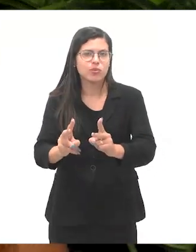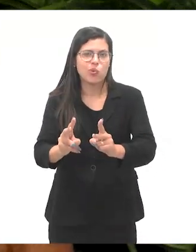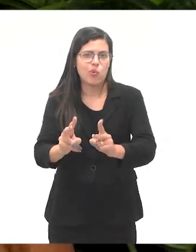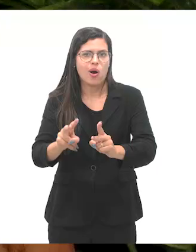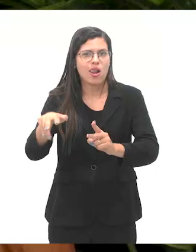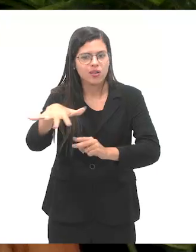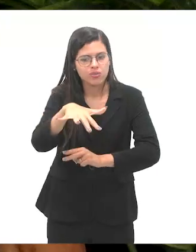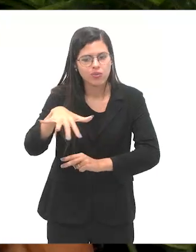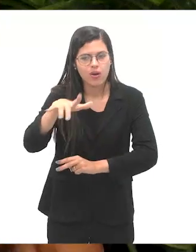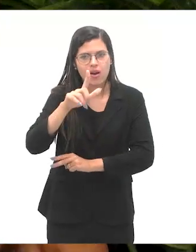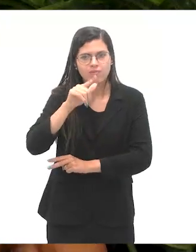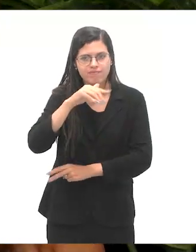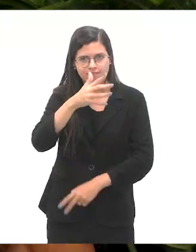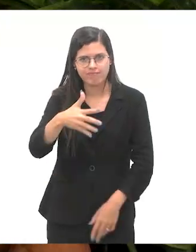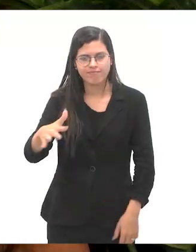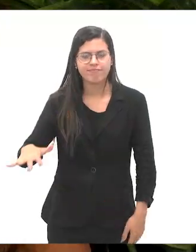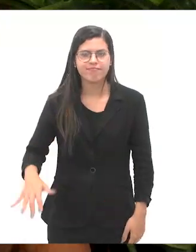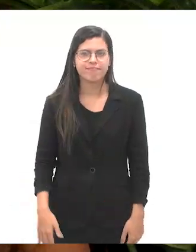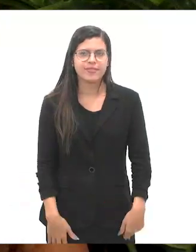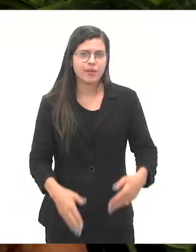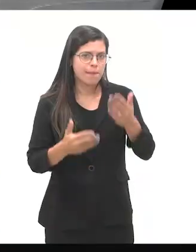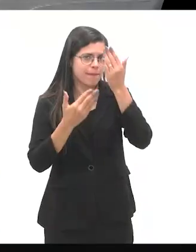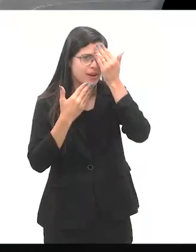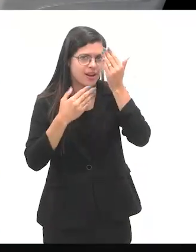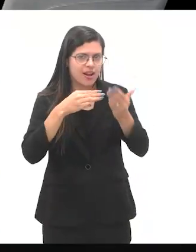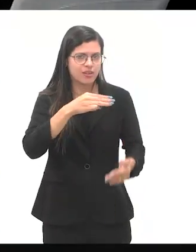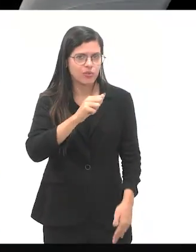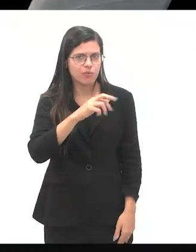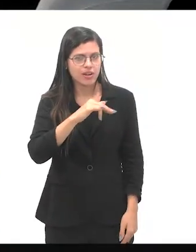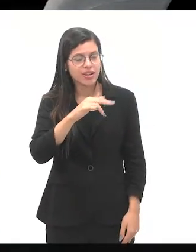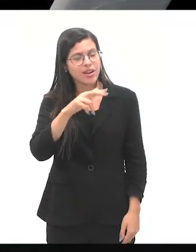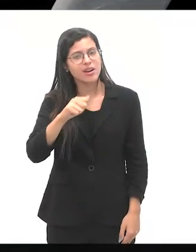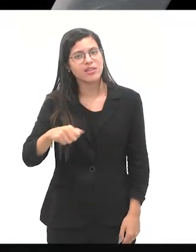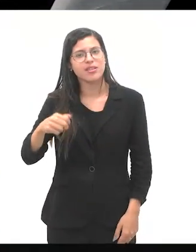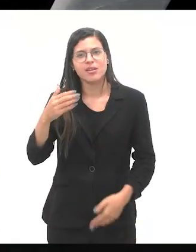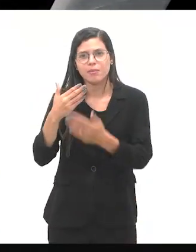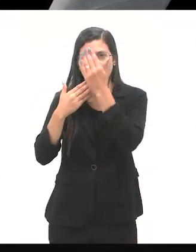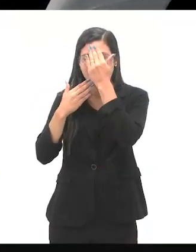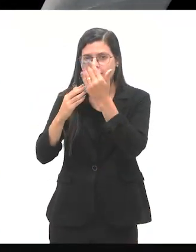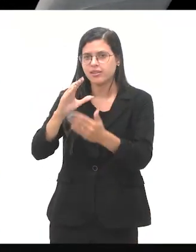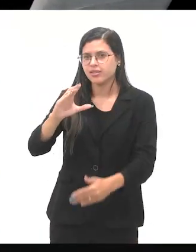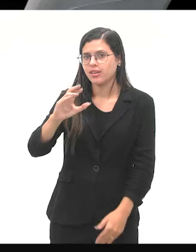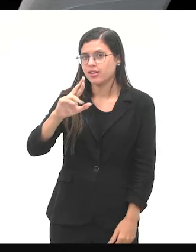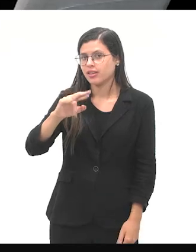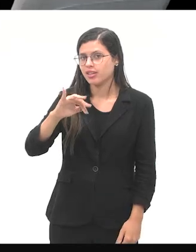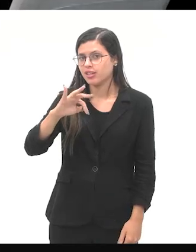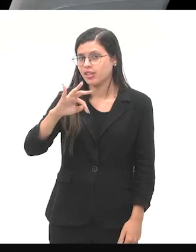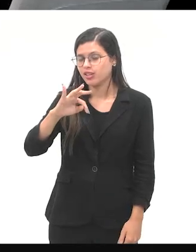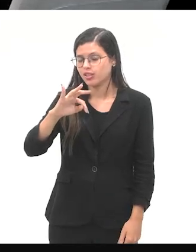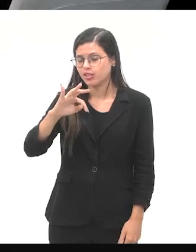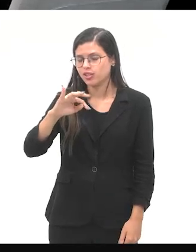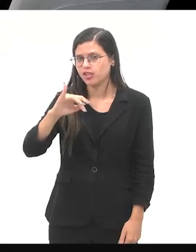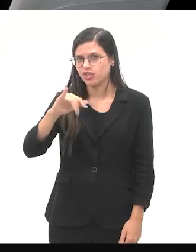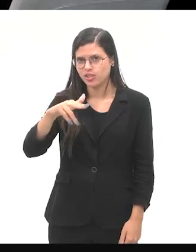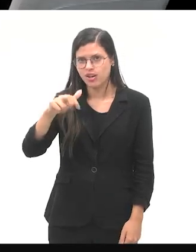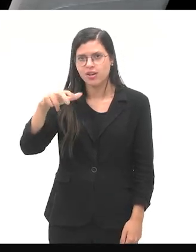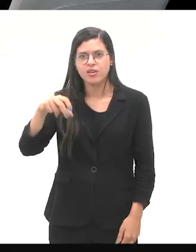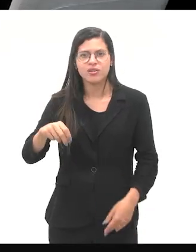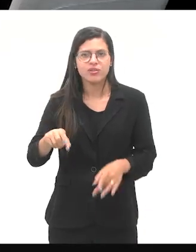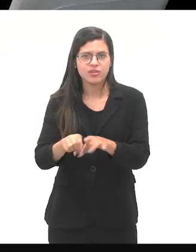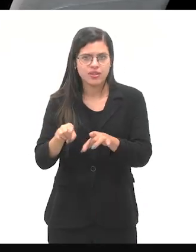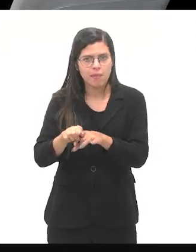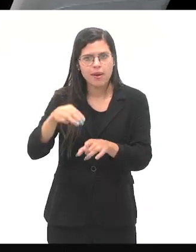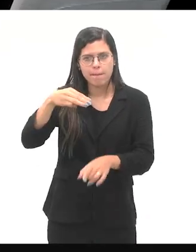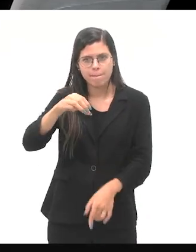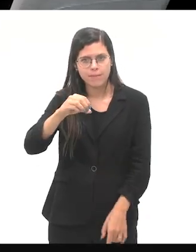do ambiente marinho ali da região. Obrigada, Mariana. Obrigada, seu Manuel. Obrigada, Cristiano. Foi um prazer receber vocês aqui